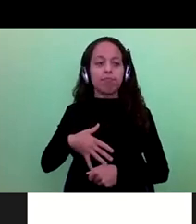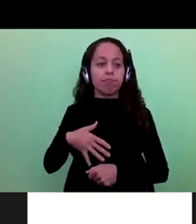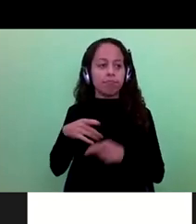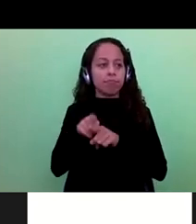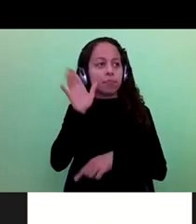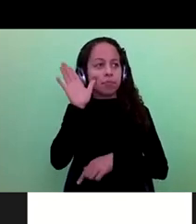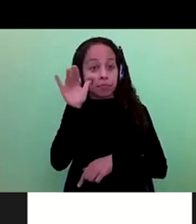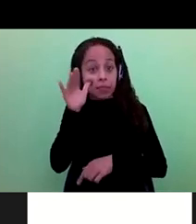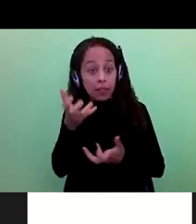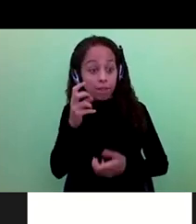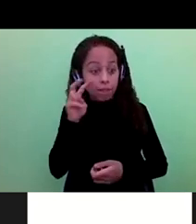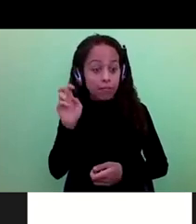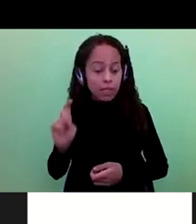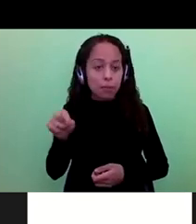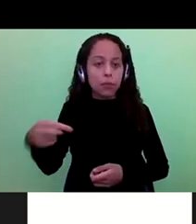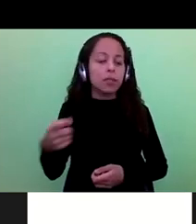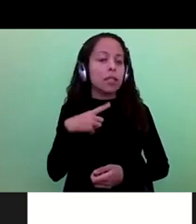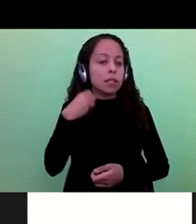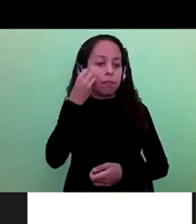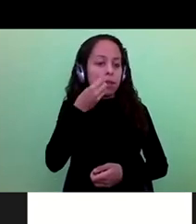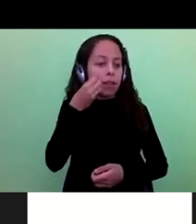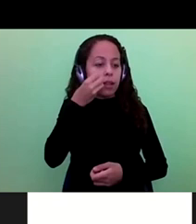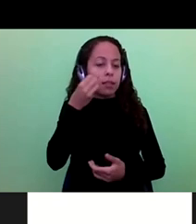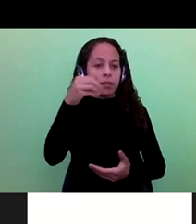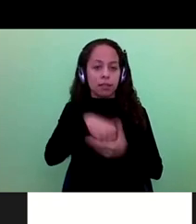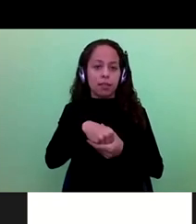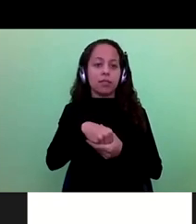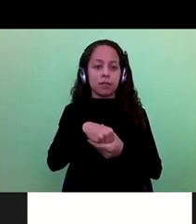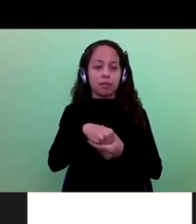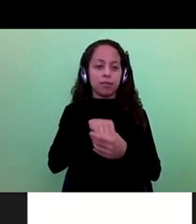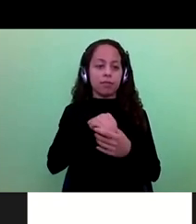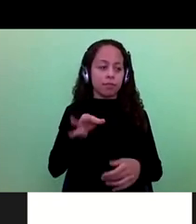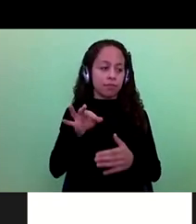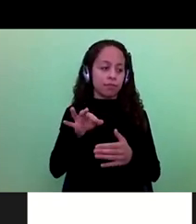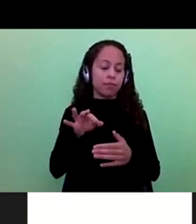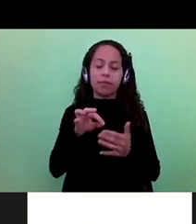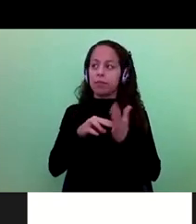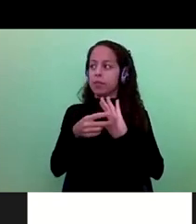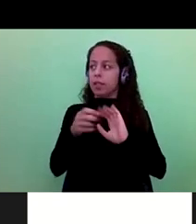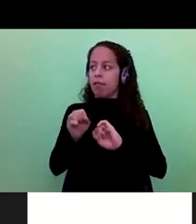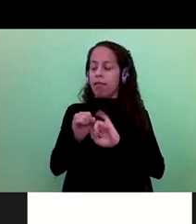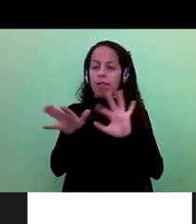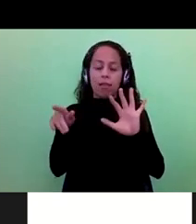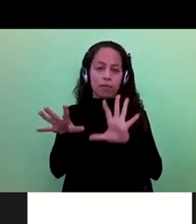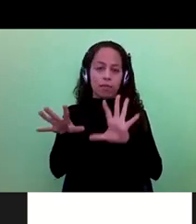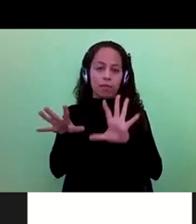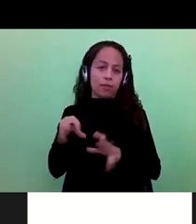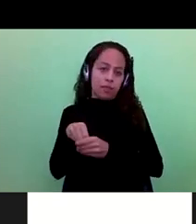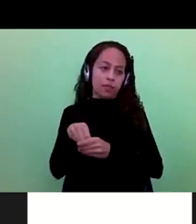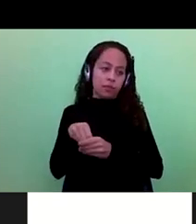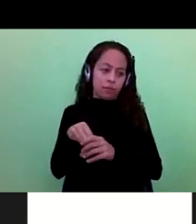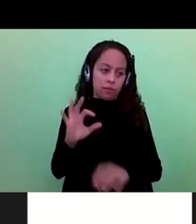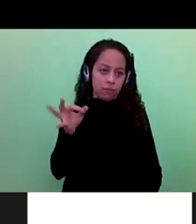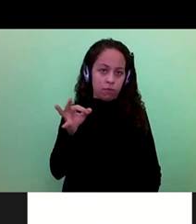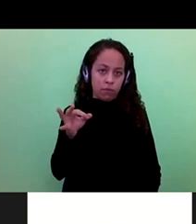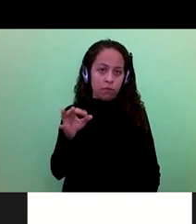vídeo depois das experiências que foram lá relatadas, é explícito o como, quando